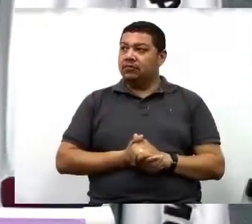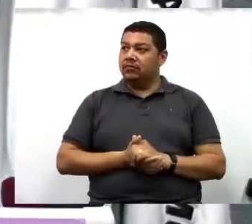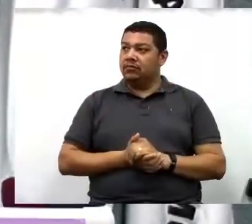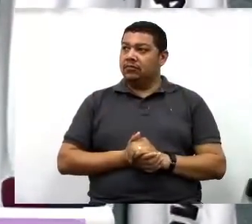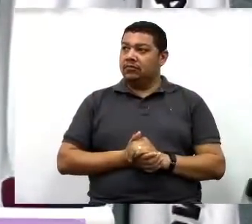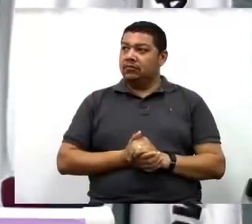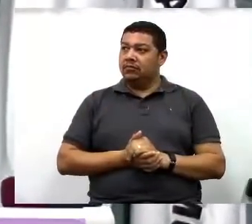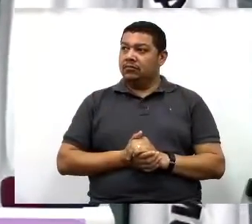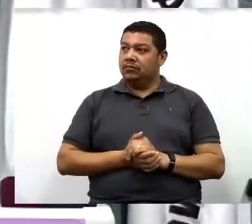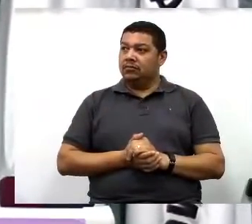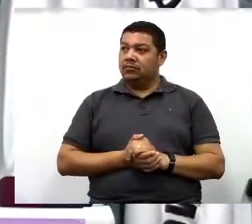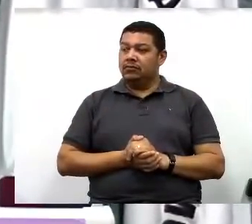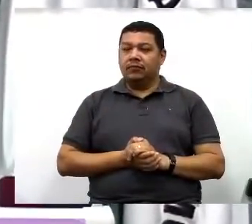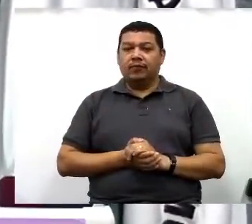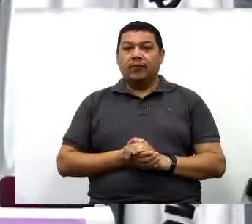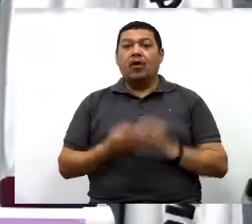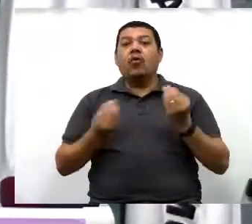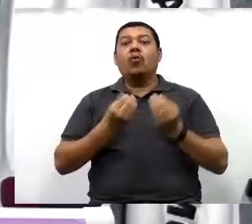chamado de político.